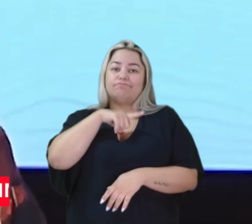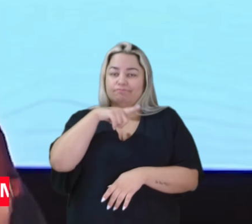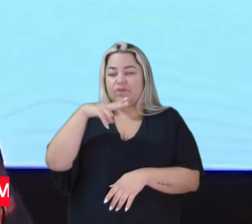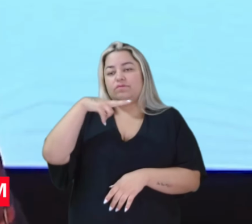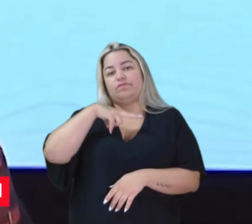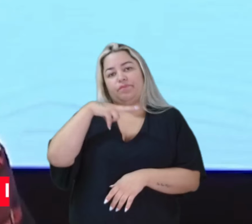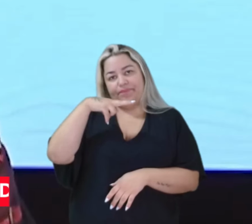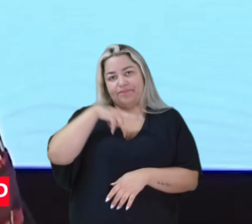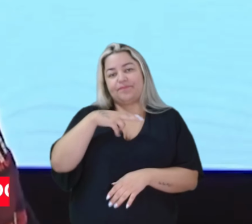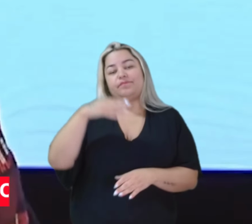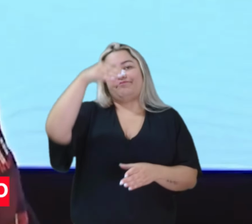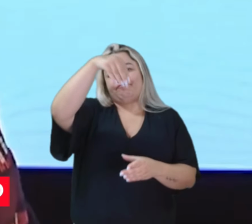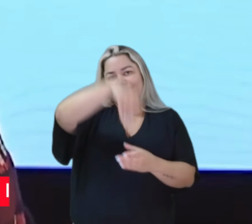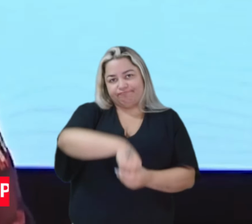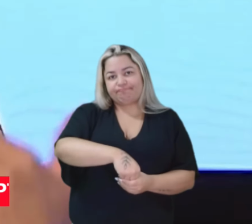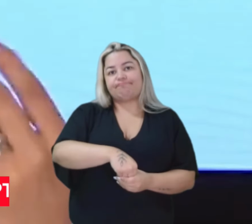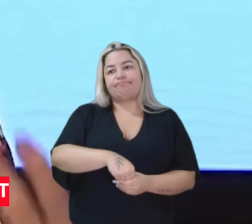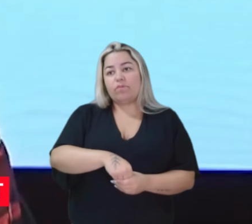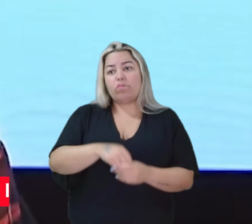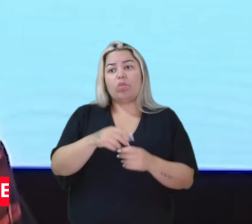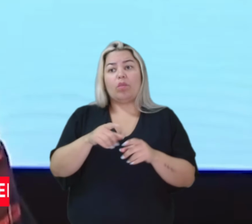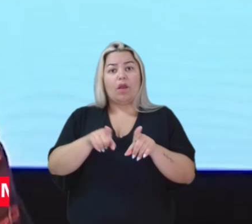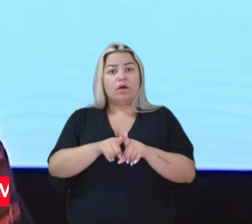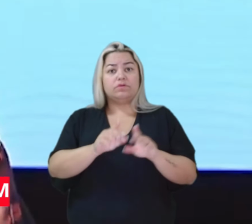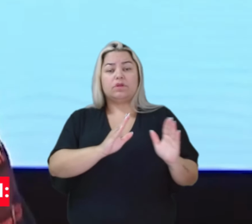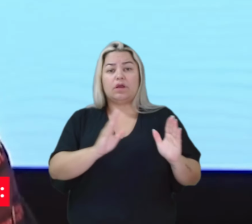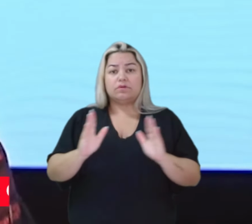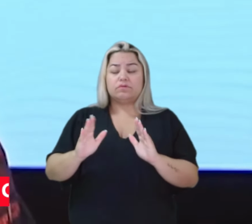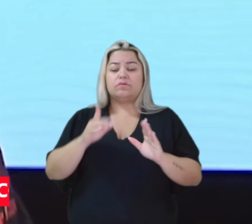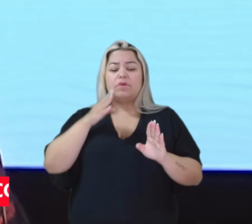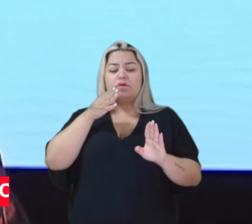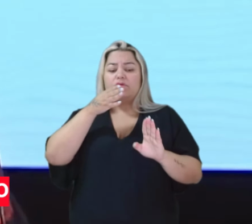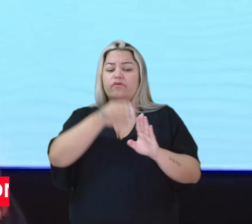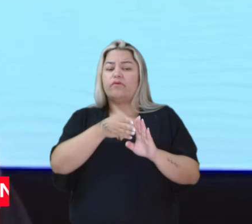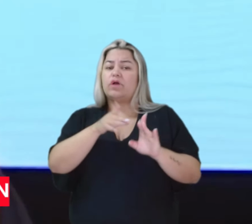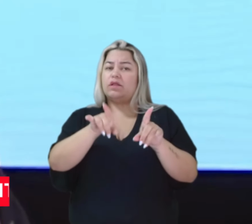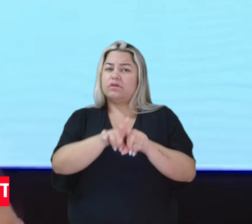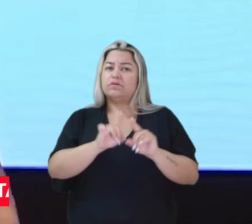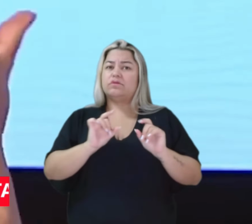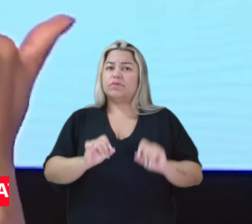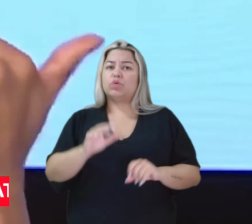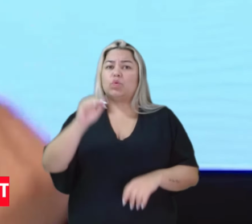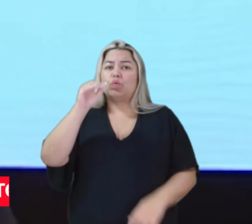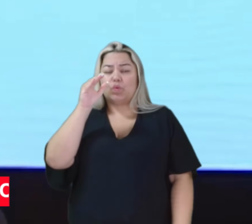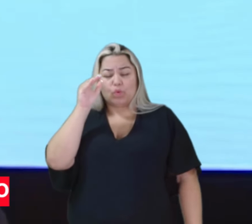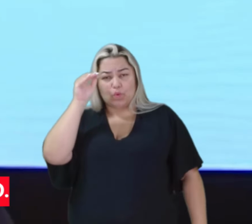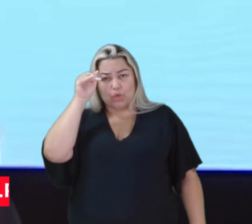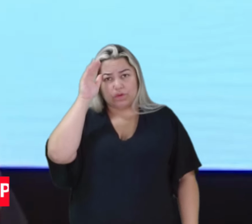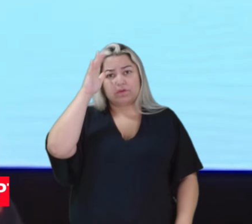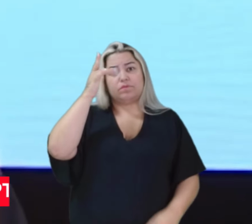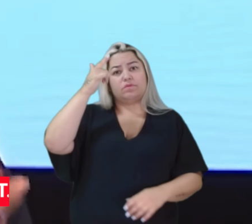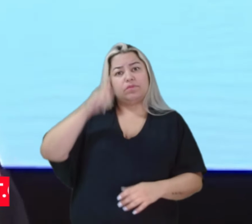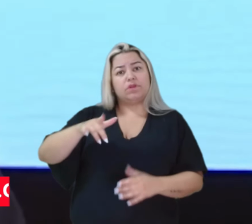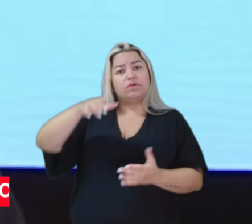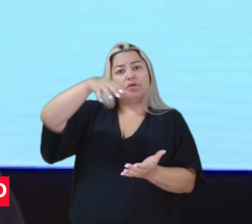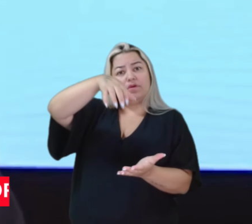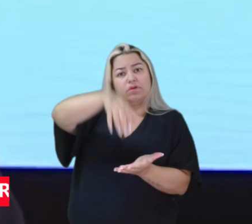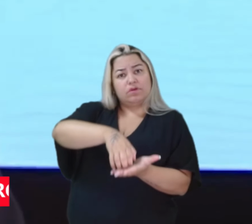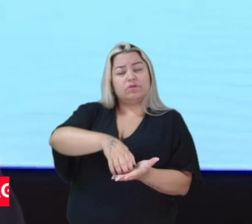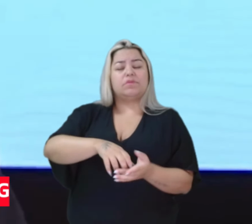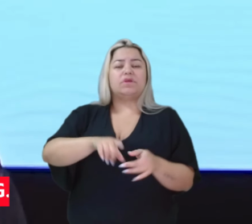né, que está dentro do Aquilomba Brasil, que é esse programa também focado na titulação, no reconhecimento dos territórios, mas acima de